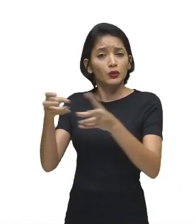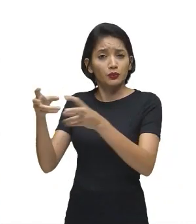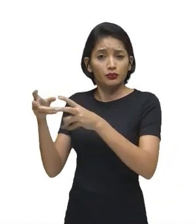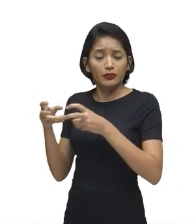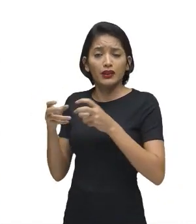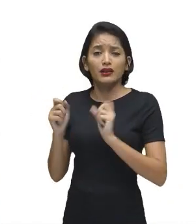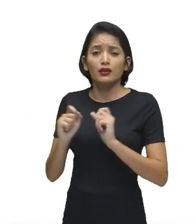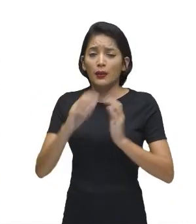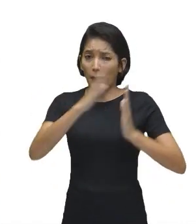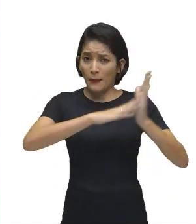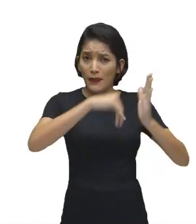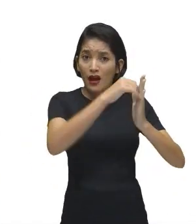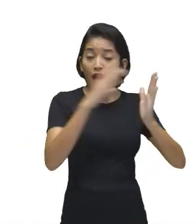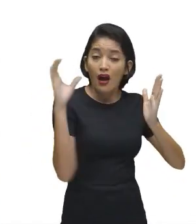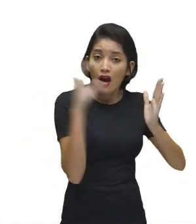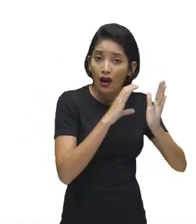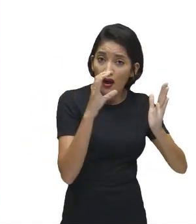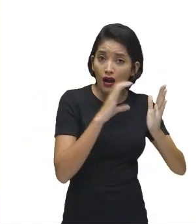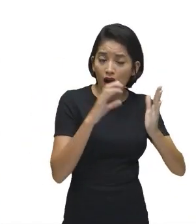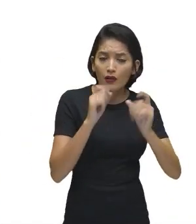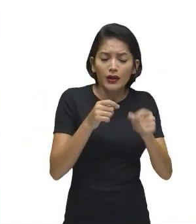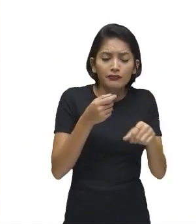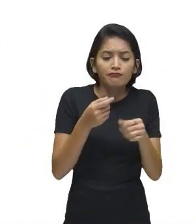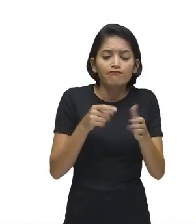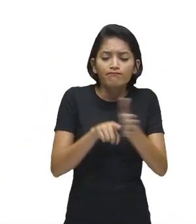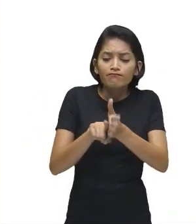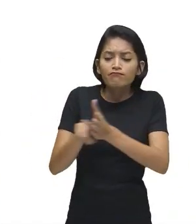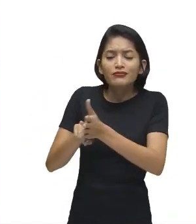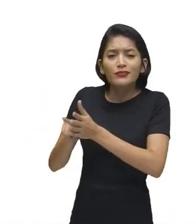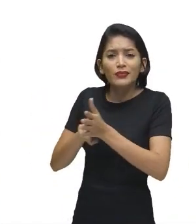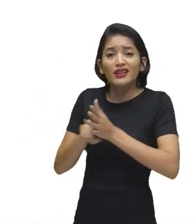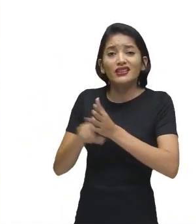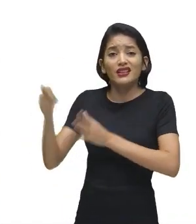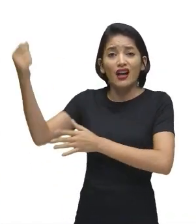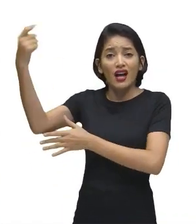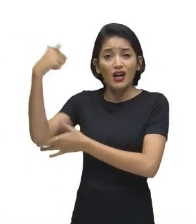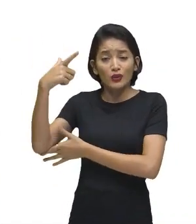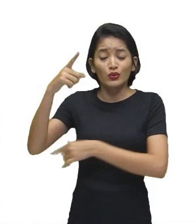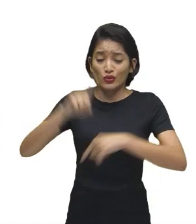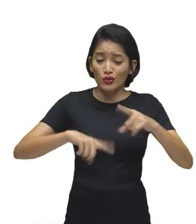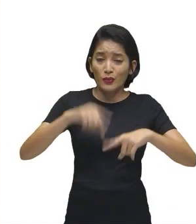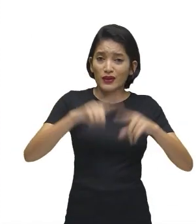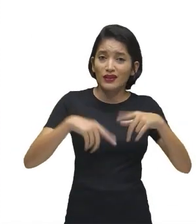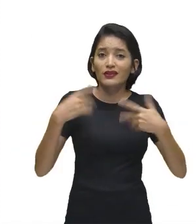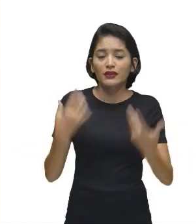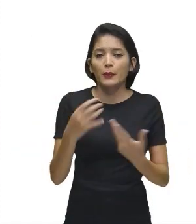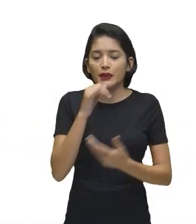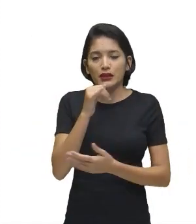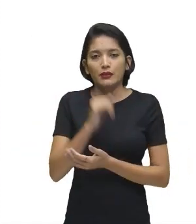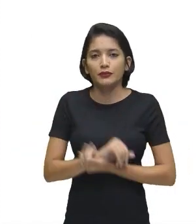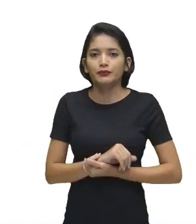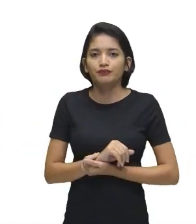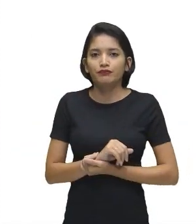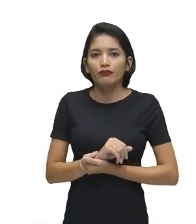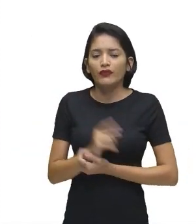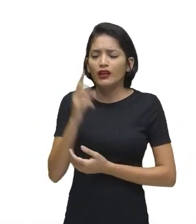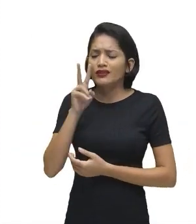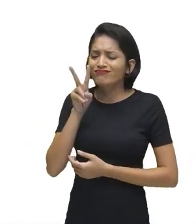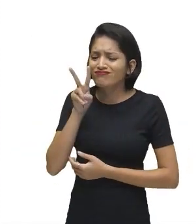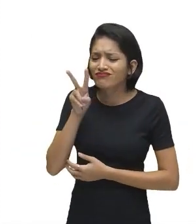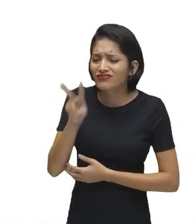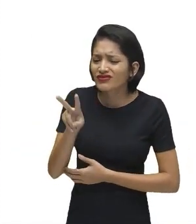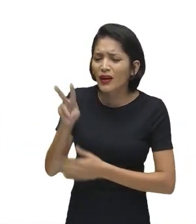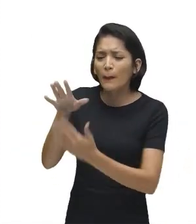eles pintavam rapidamente ali para pesquisar a incidência na luz nos objetos. Então, se você chegar bem próximo a